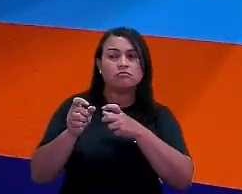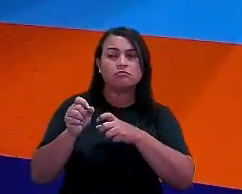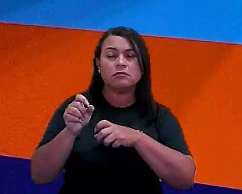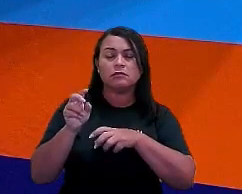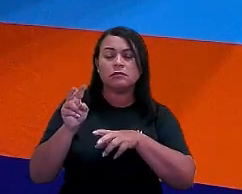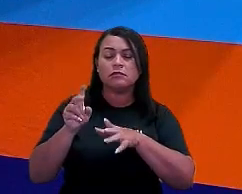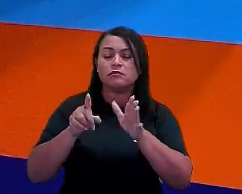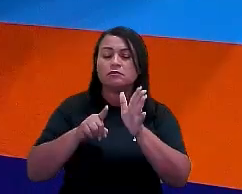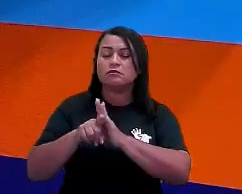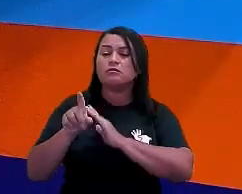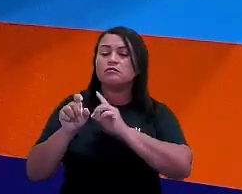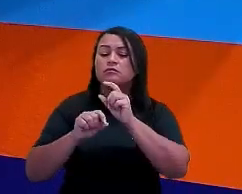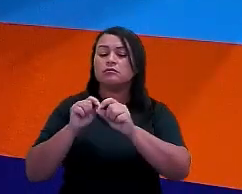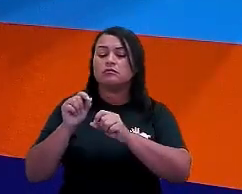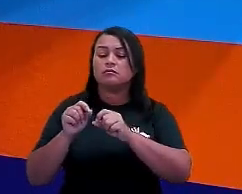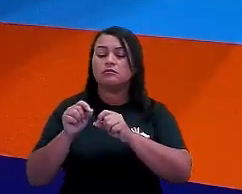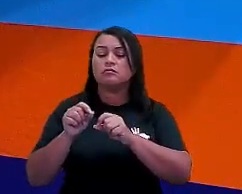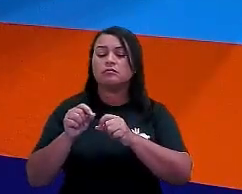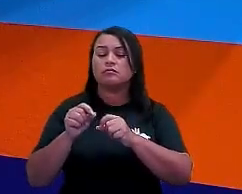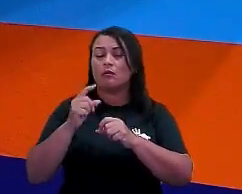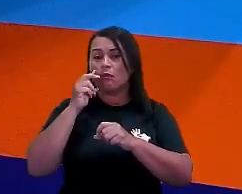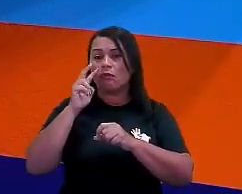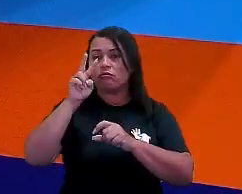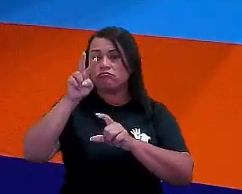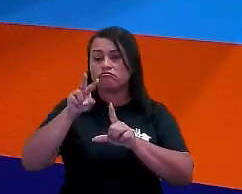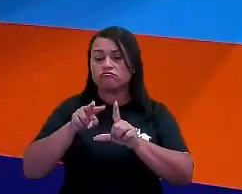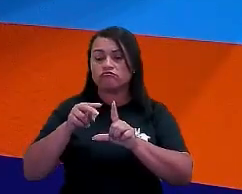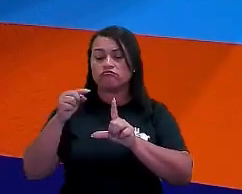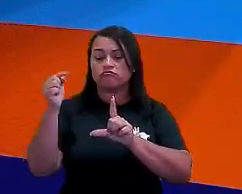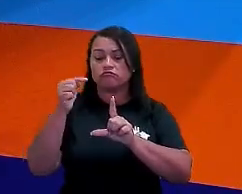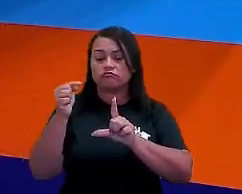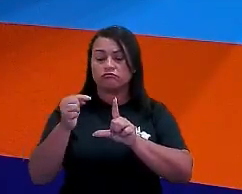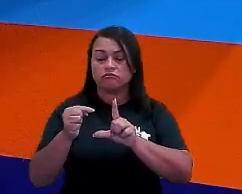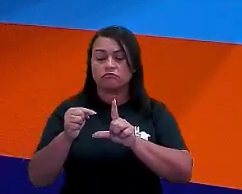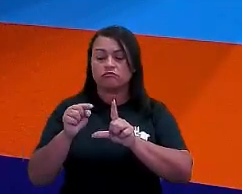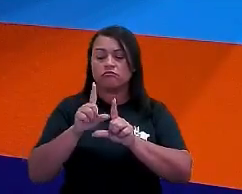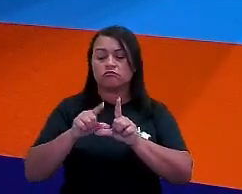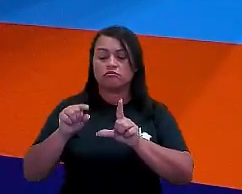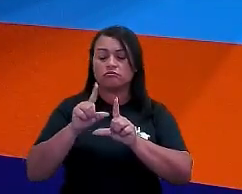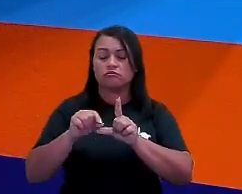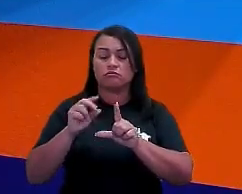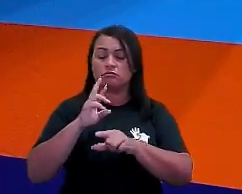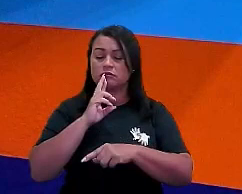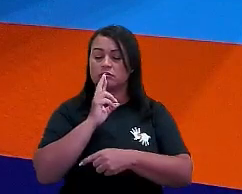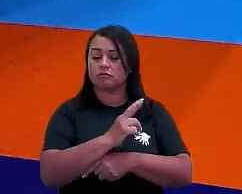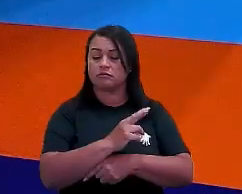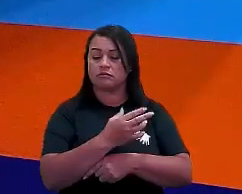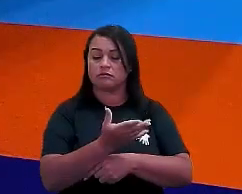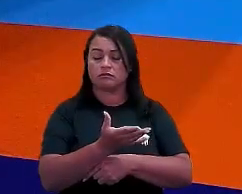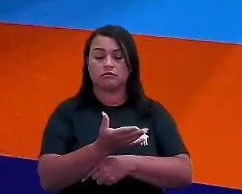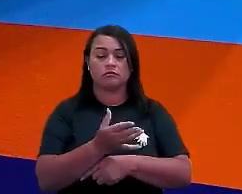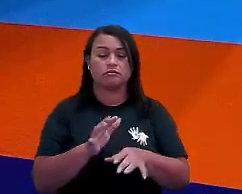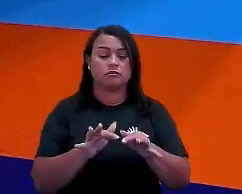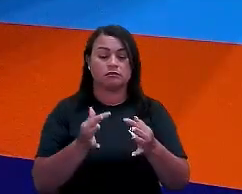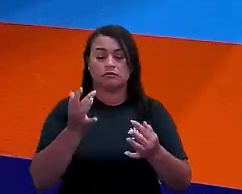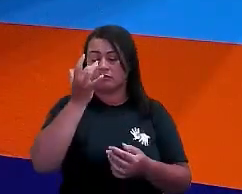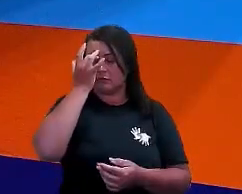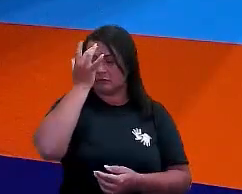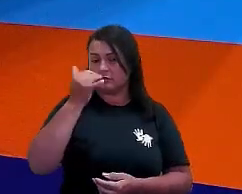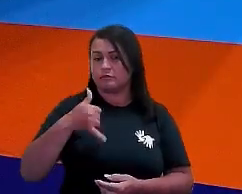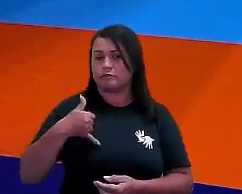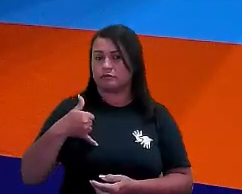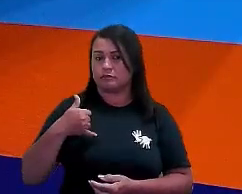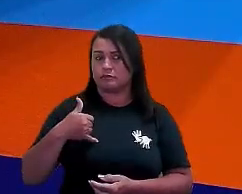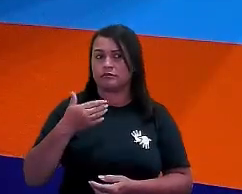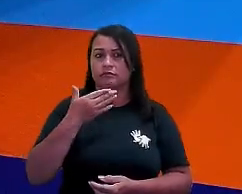a pergunta quer, olho na legenda e marco a resposta. Muito fácil, né? Então, a faixa etária que melhor